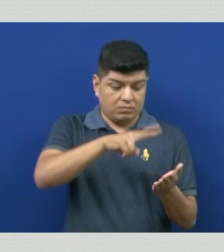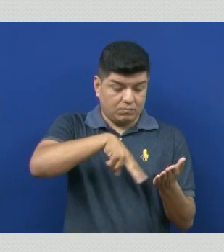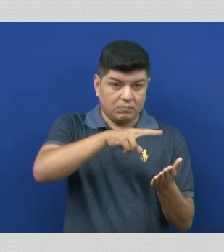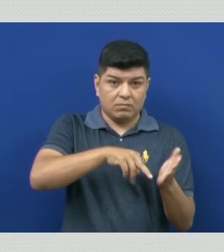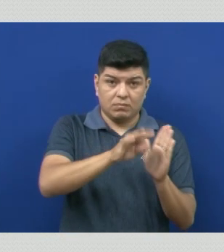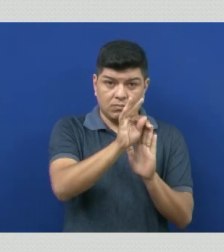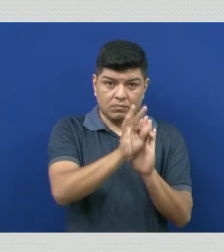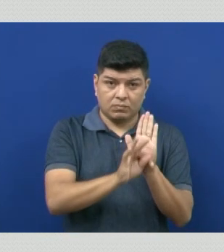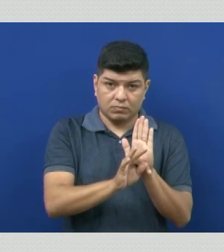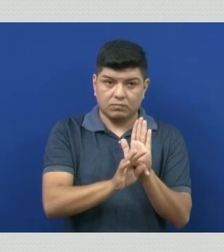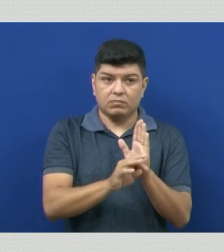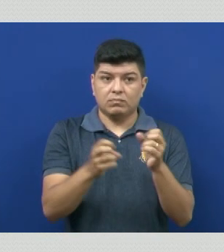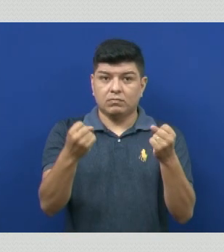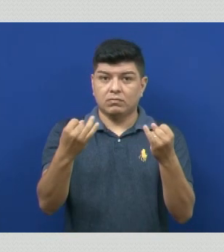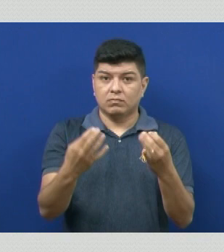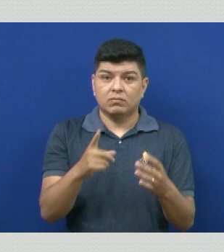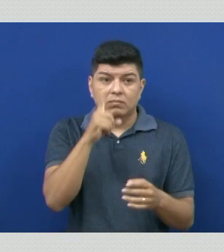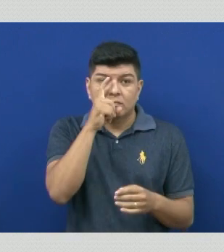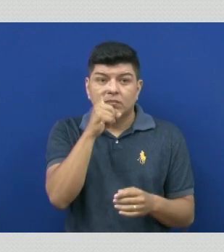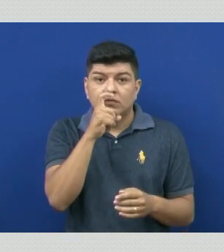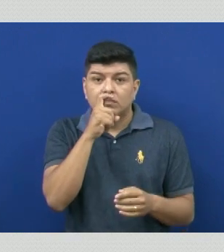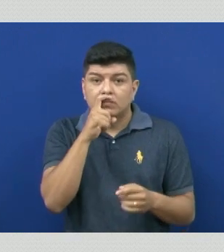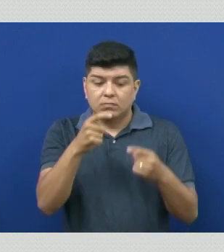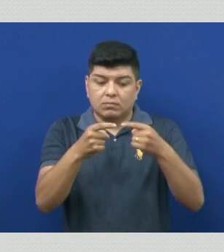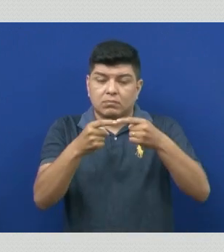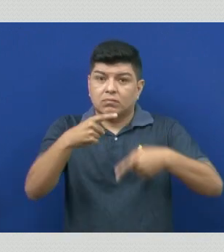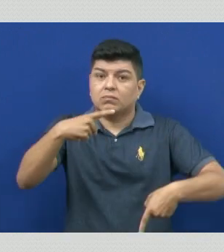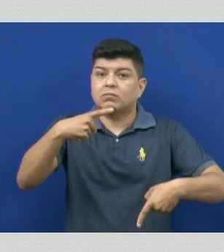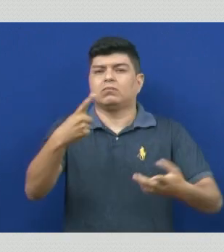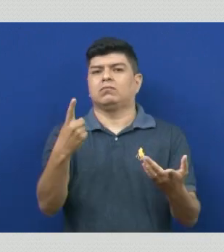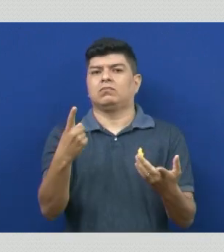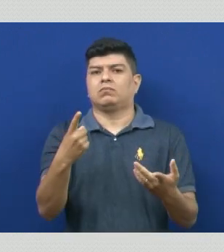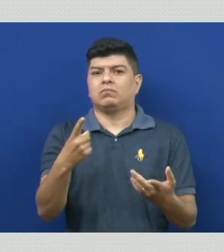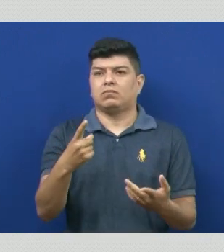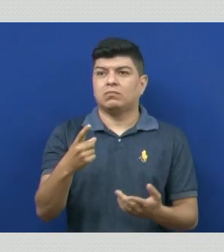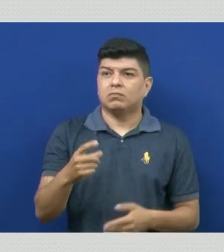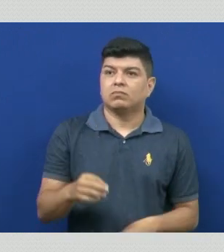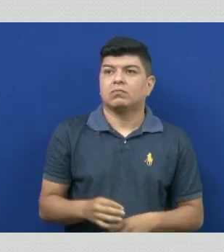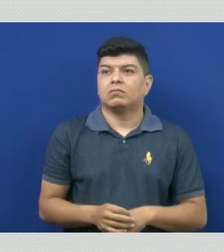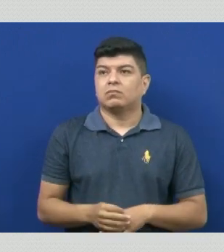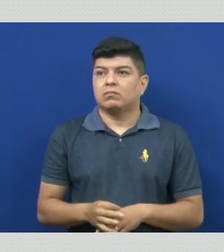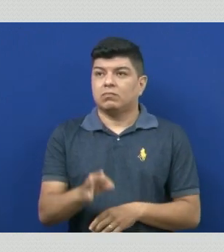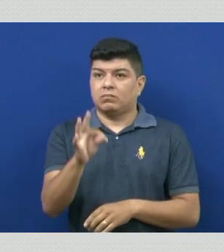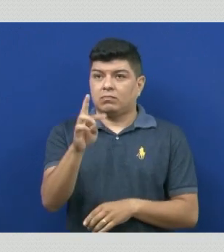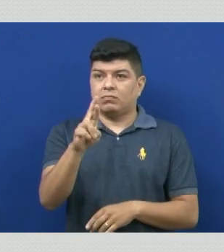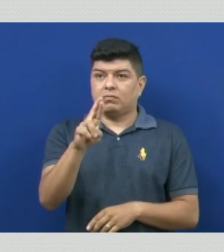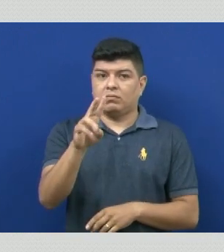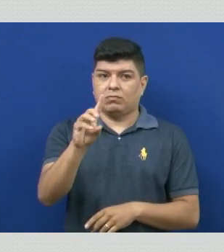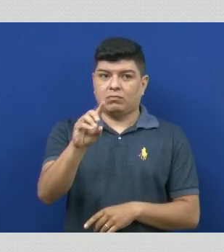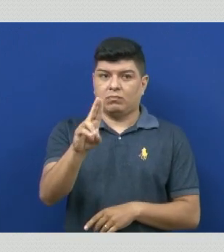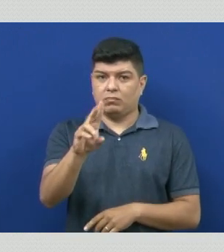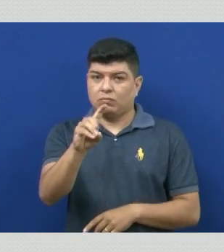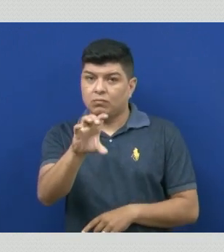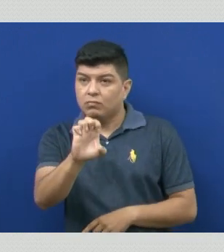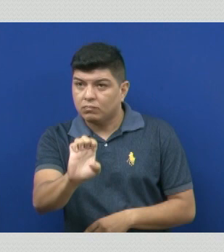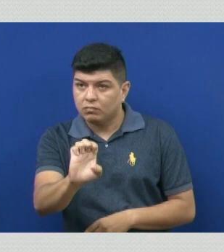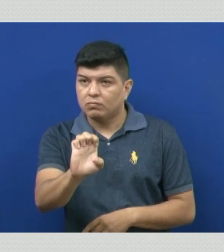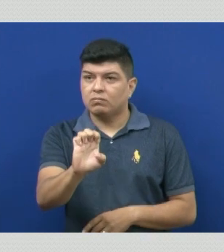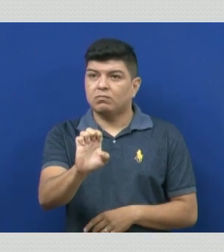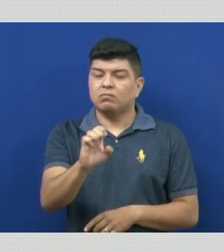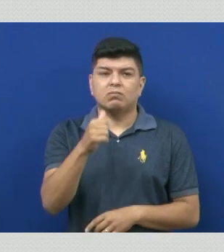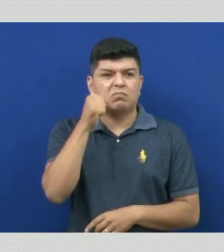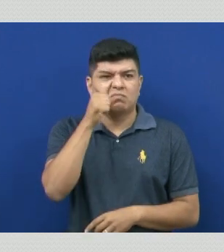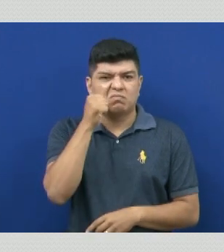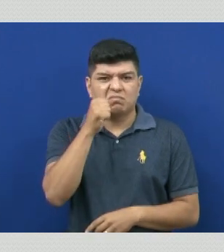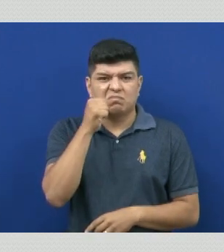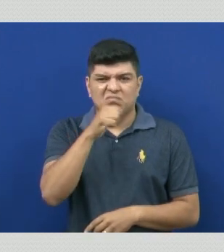diz o seguinte: os pais proibiram-não severamente dizendo, Dona Trude é uma mulher ruim, que faz coisas anormais. Se fores lá,